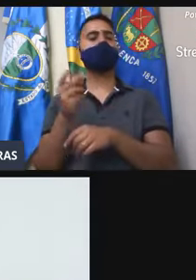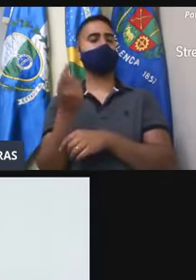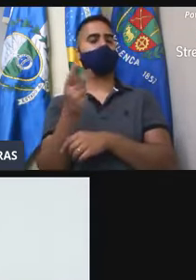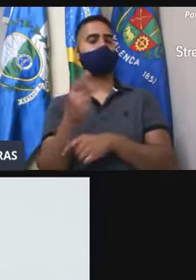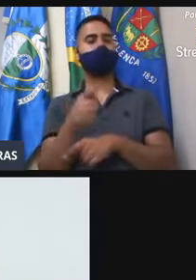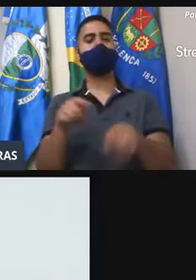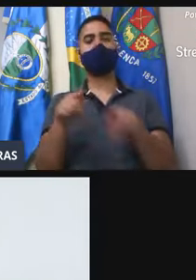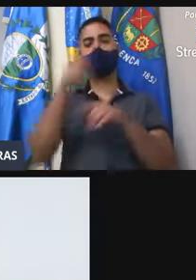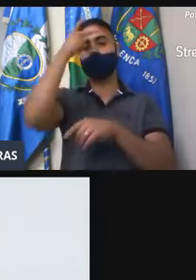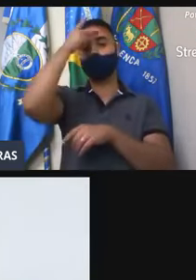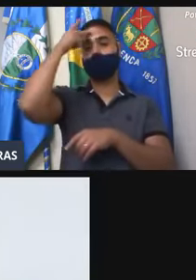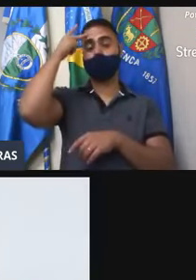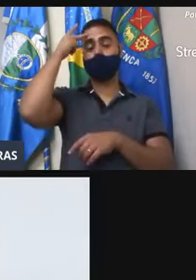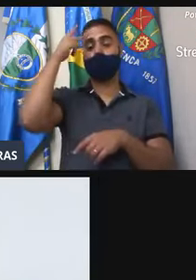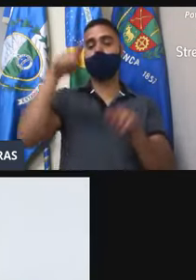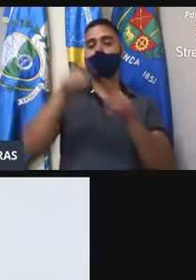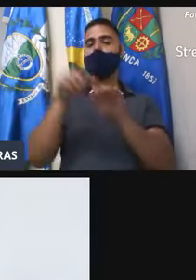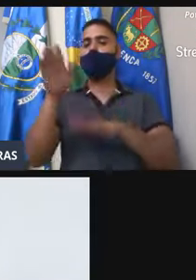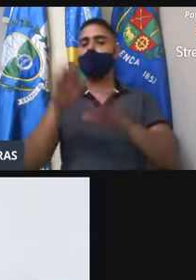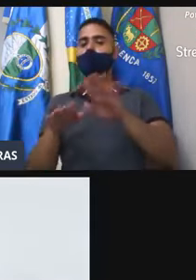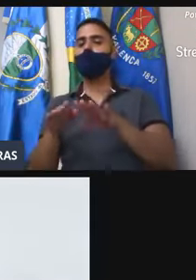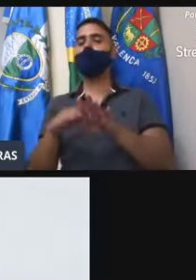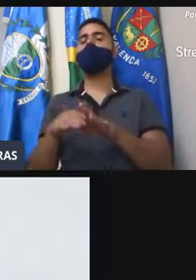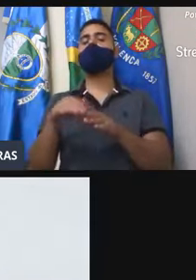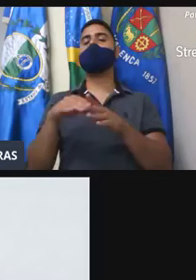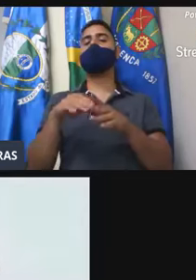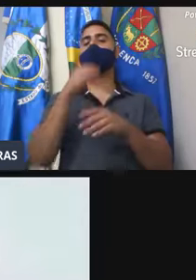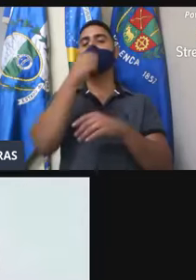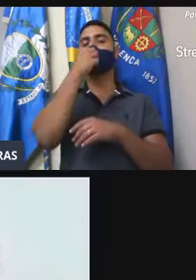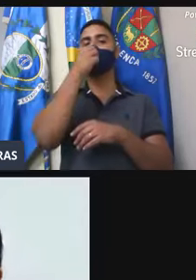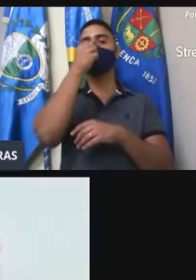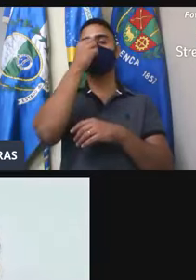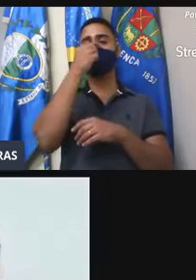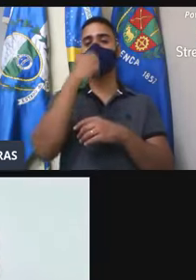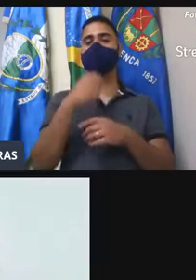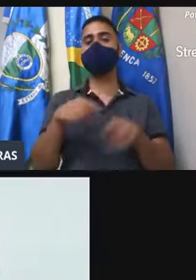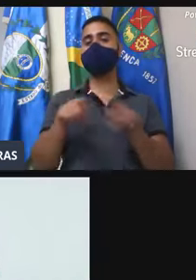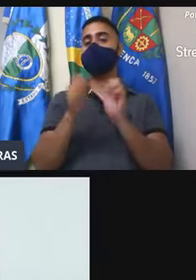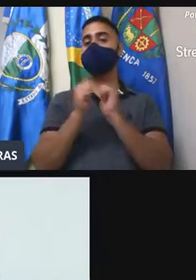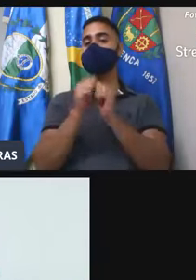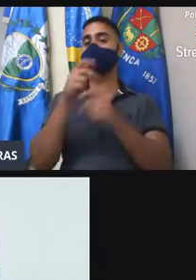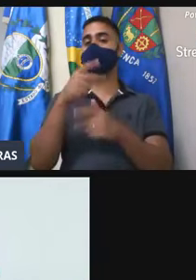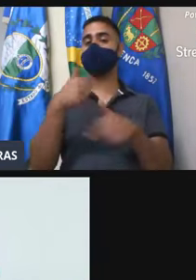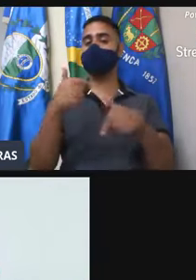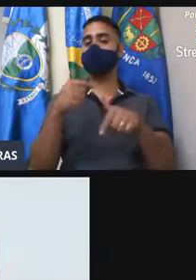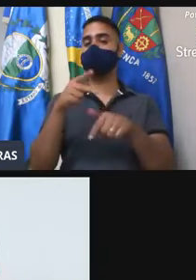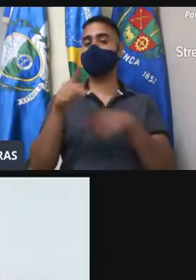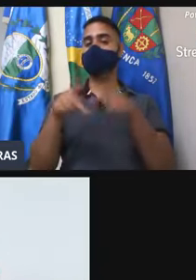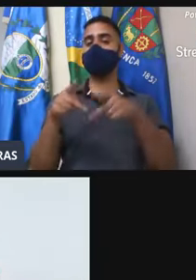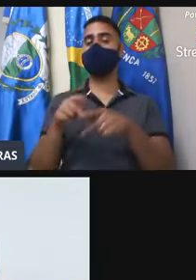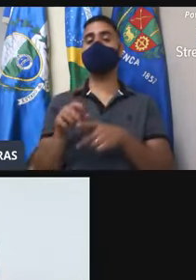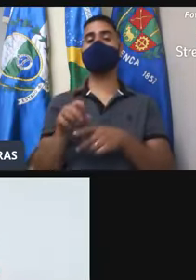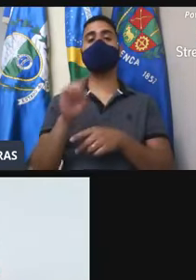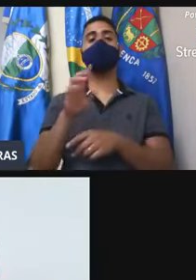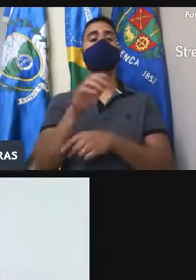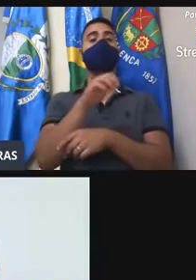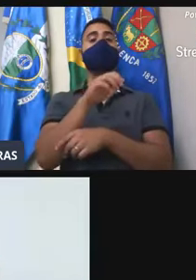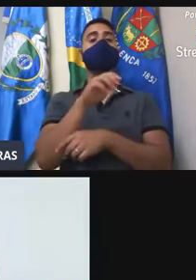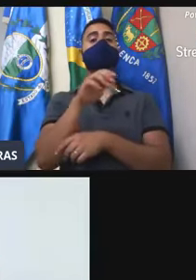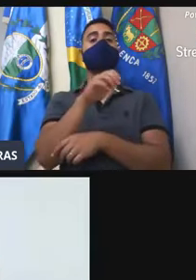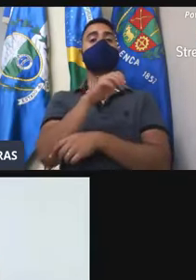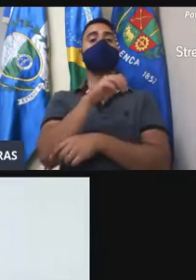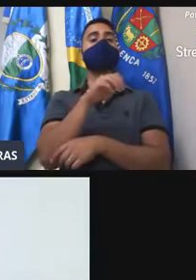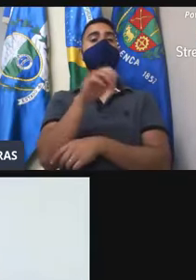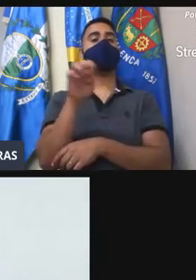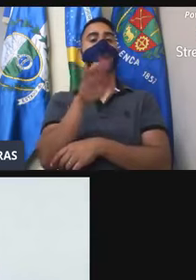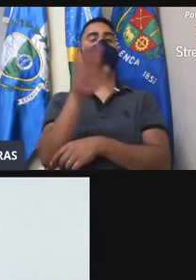jurídicas, cuidando de seus patrimônios com ética, transparência, bem como por sua atuação no setor público. Apenas no estado do Rio de Janeiro